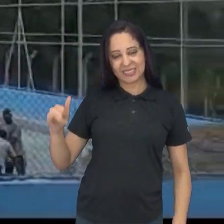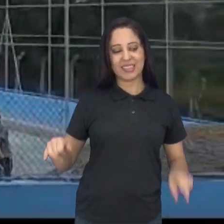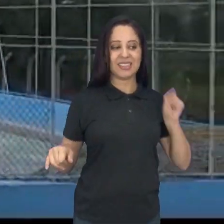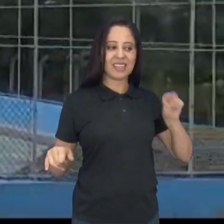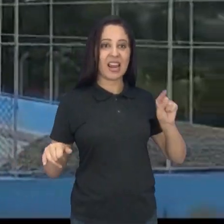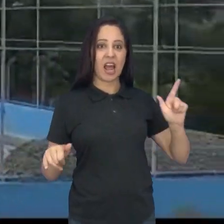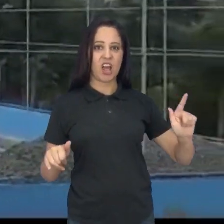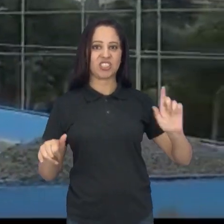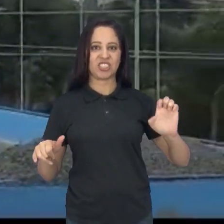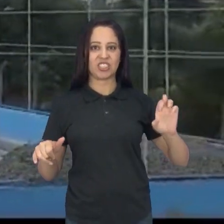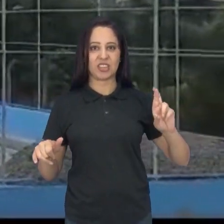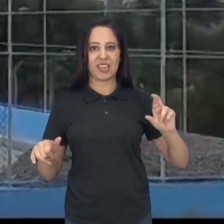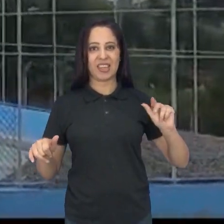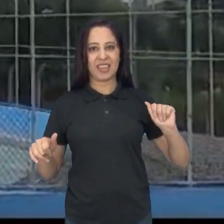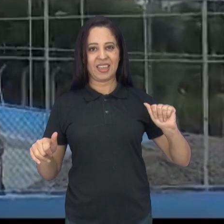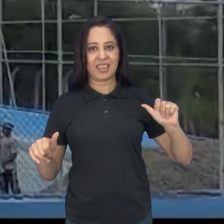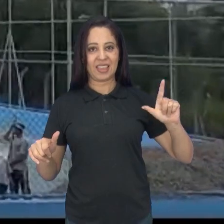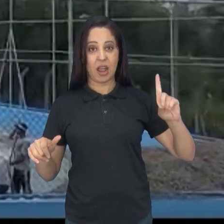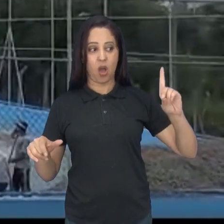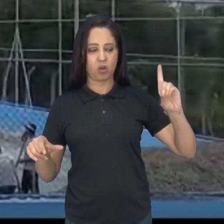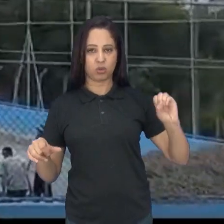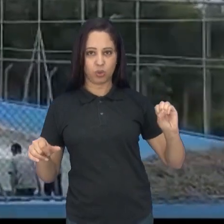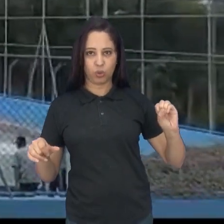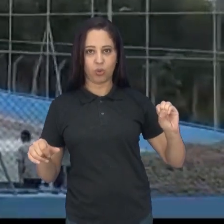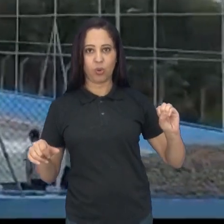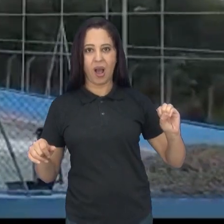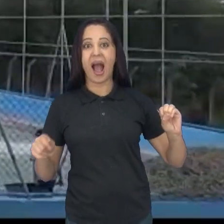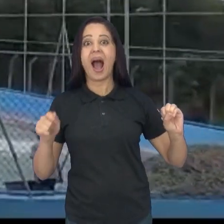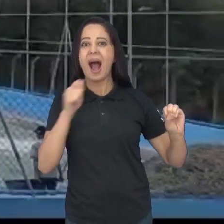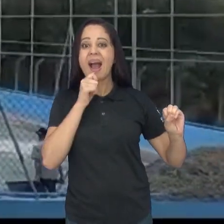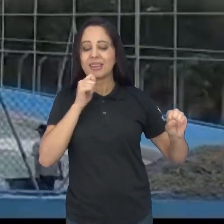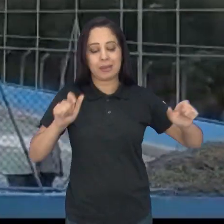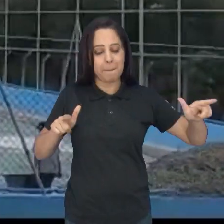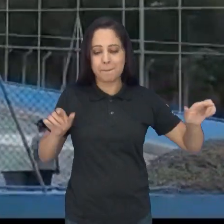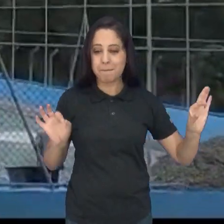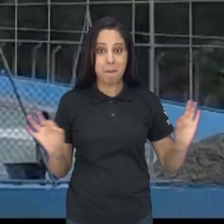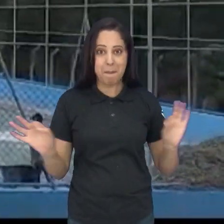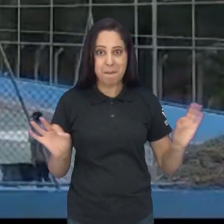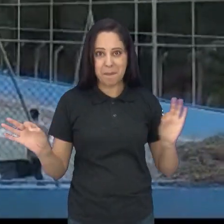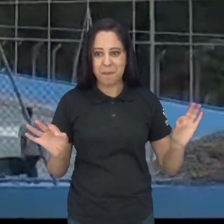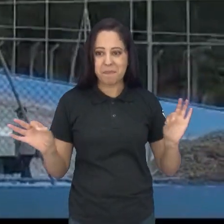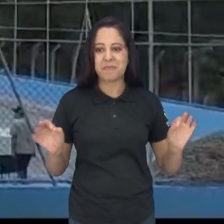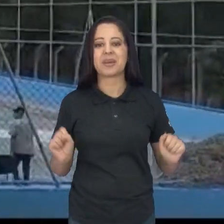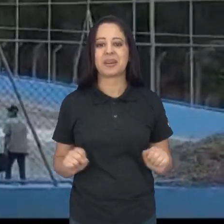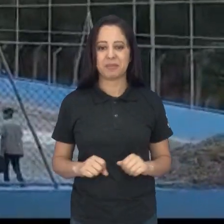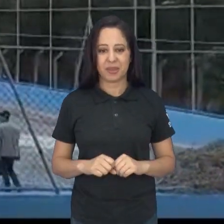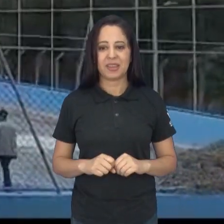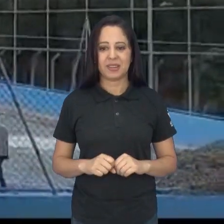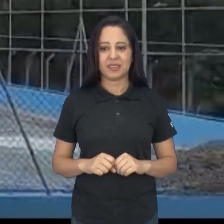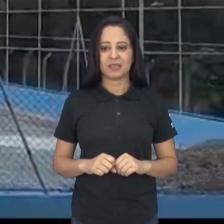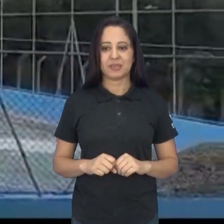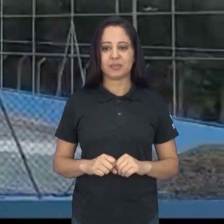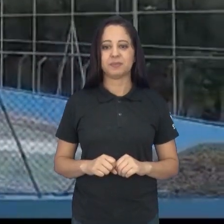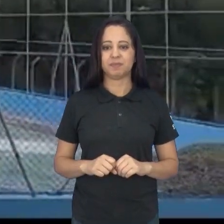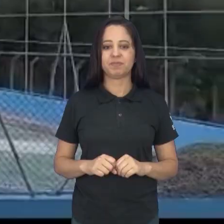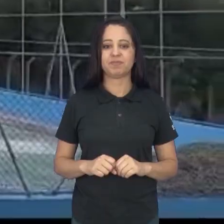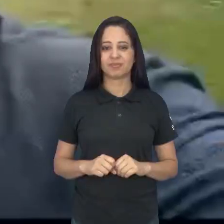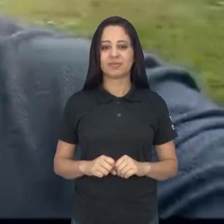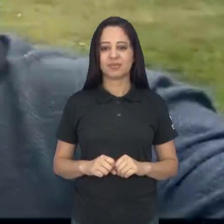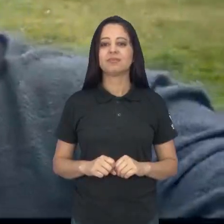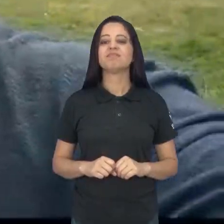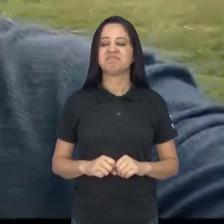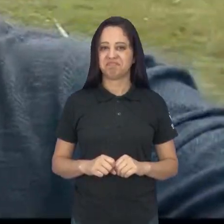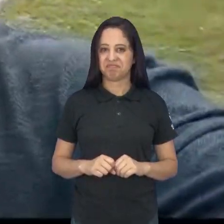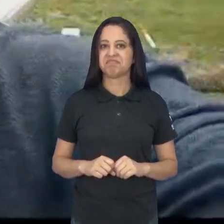da Vila São Geraldo já estão as equipes da empresa contratada trabalhando. Aqui está bem adiantado,